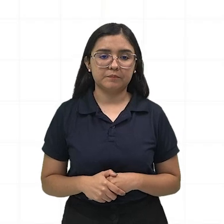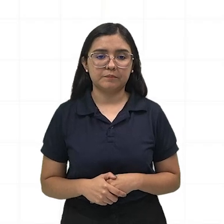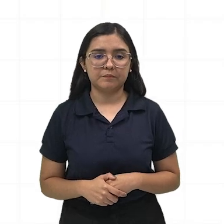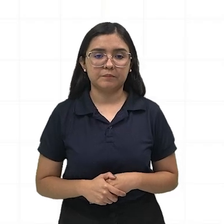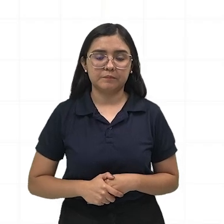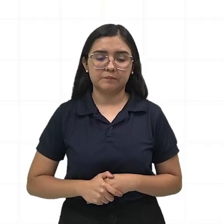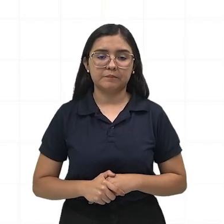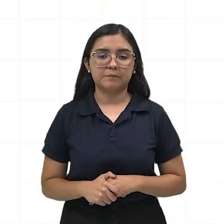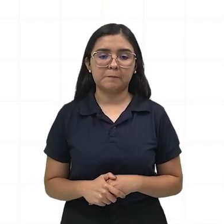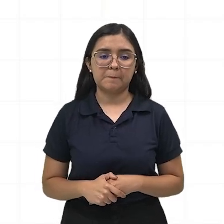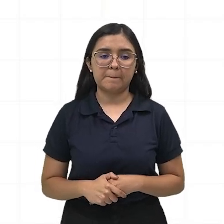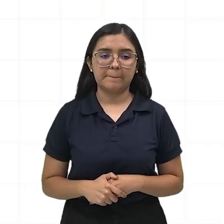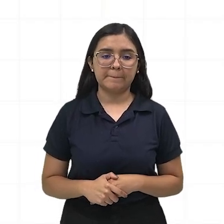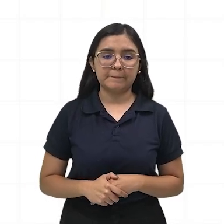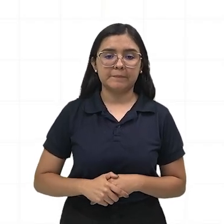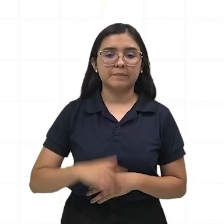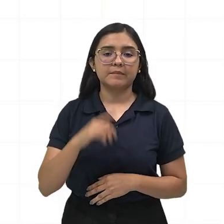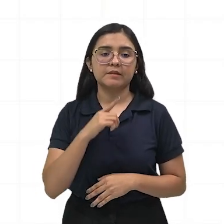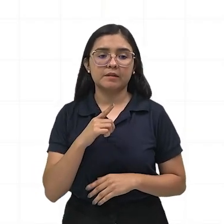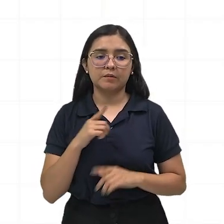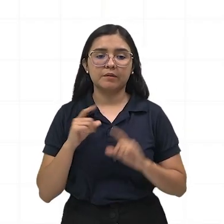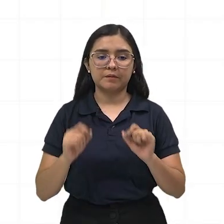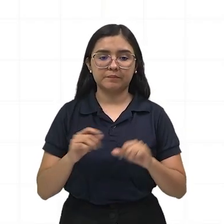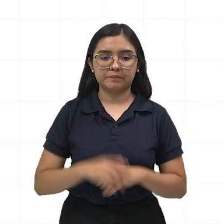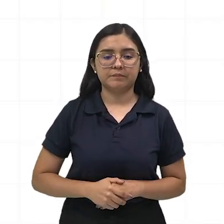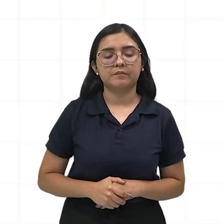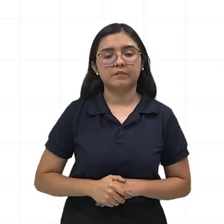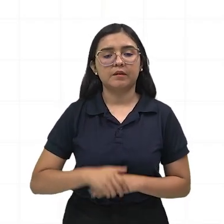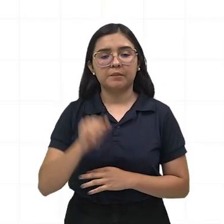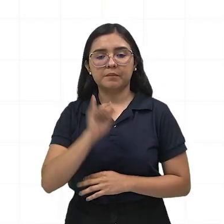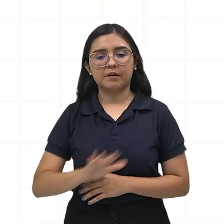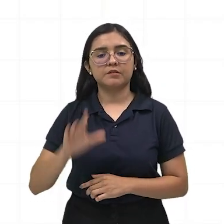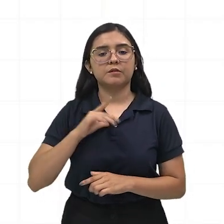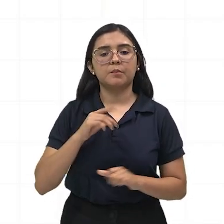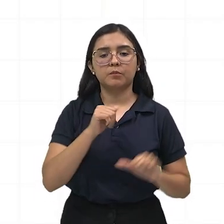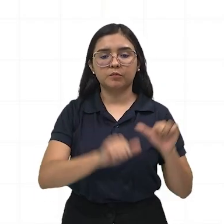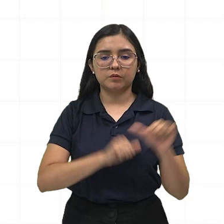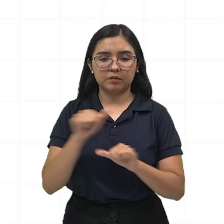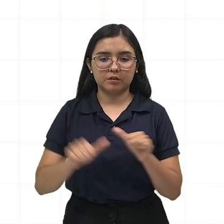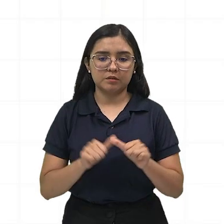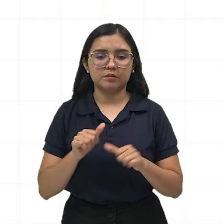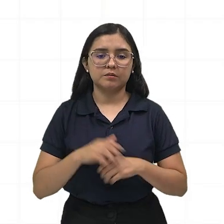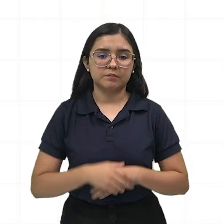Então, transformações geométricas são mudanças realizadas em imagens, como